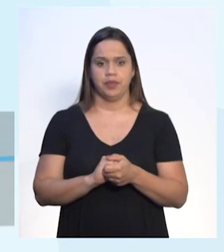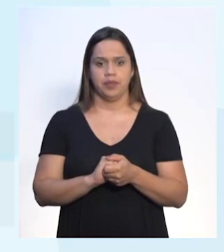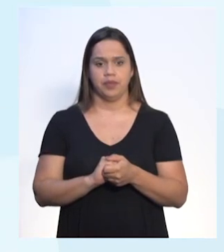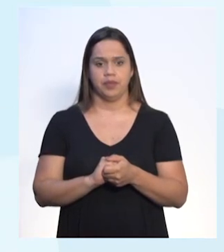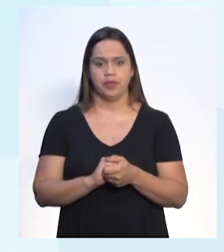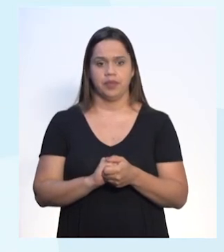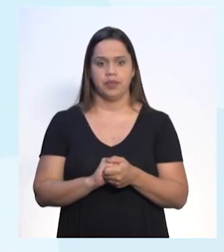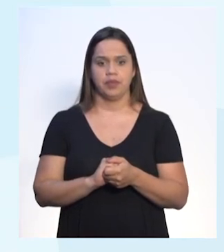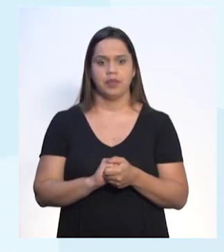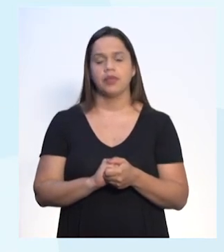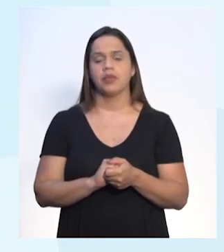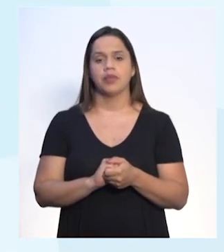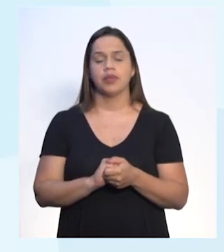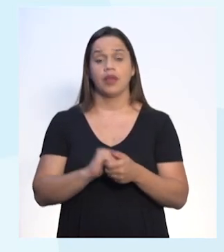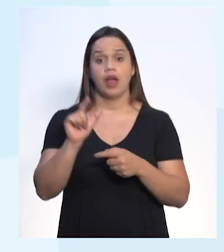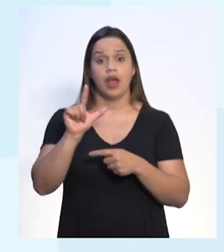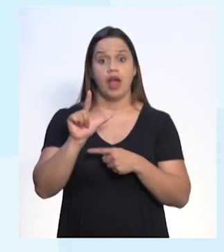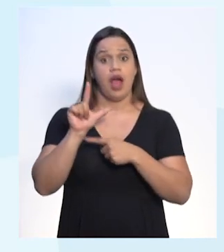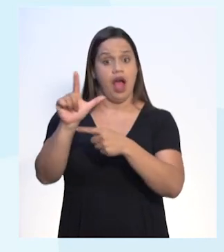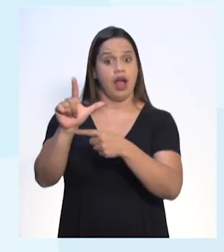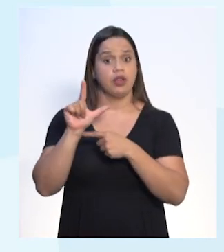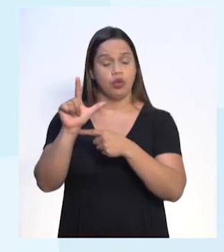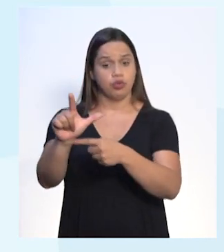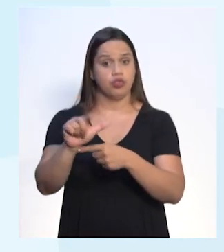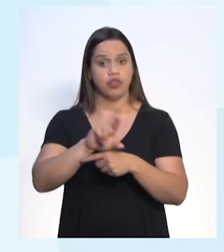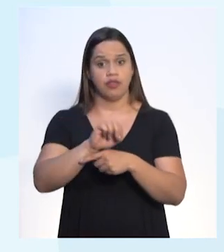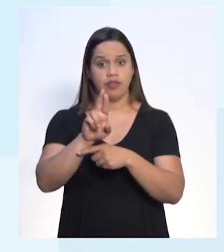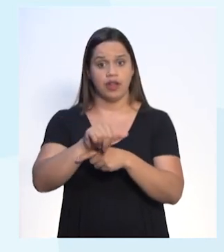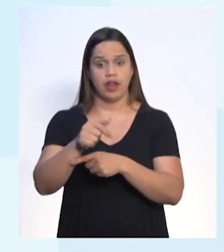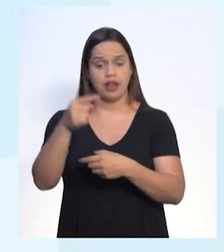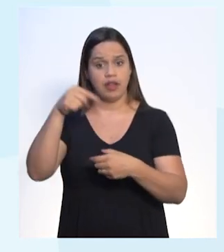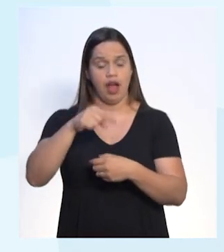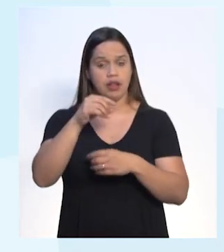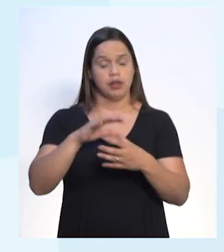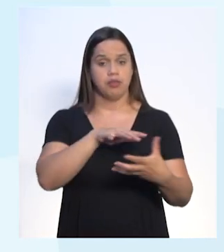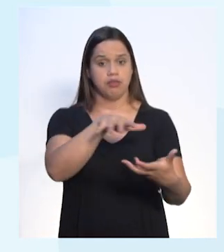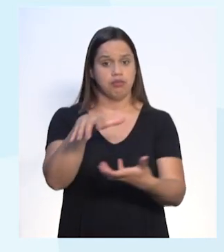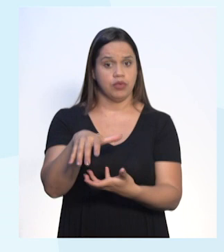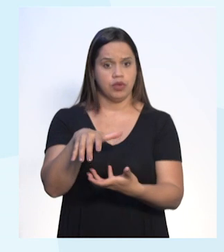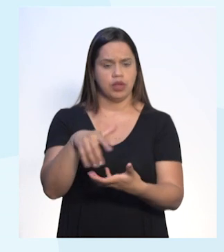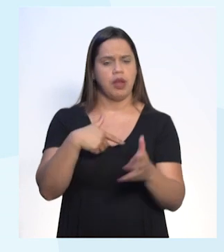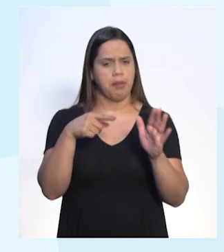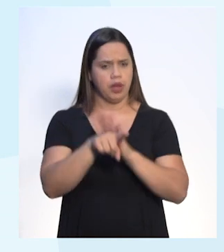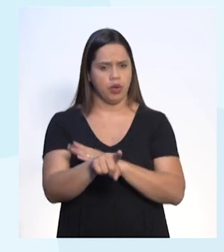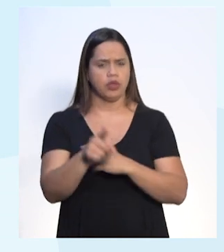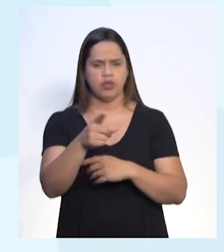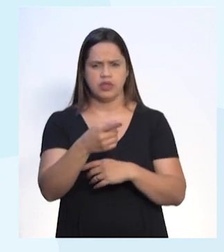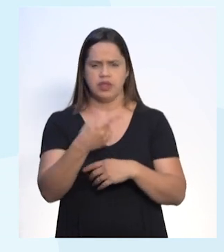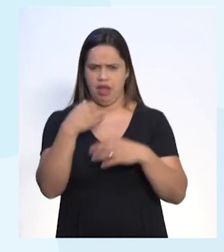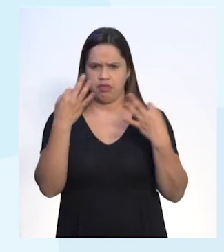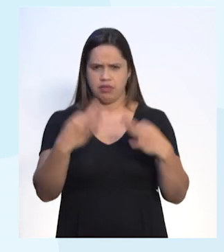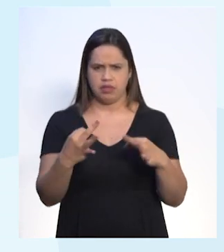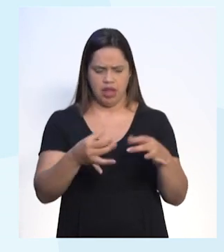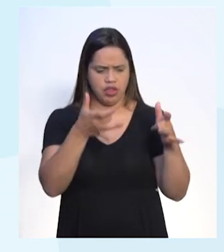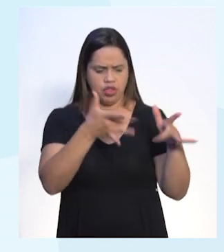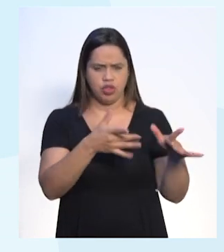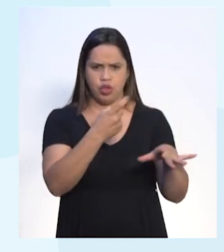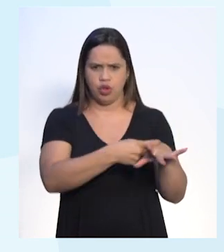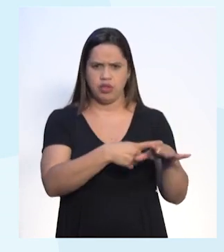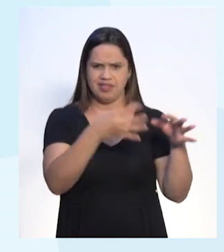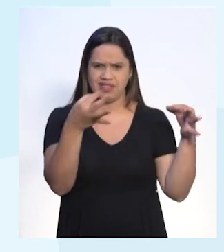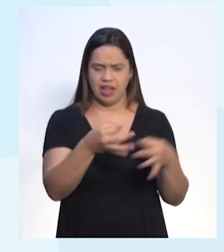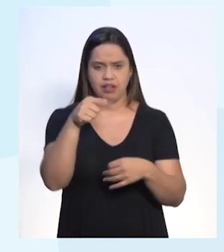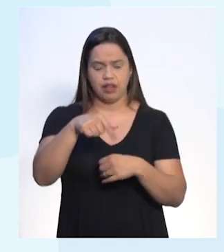Qual a importância da logística reversa para o planeta? Você considera o descarte de resíduos sólidos eficiente